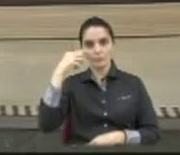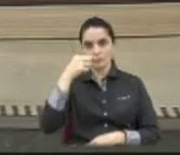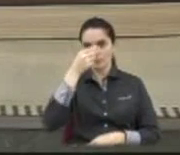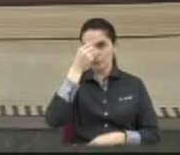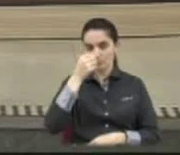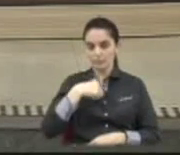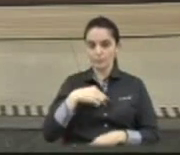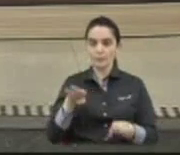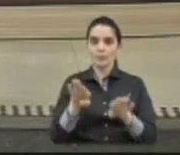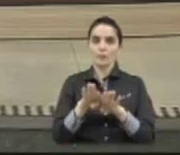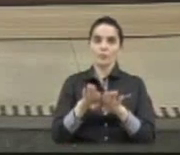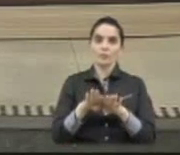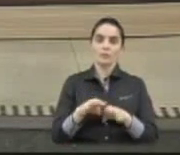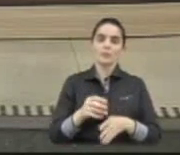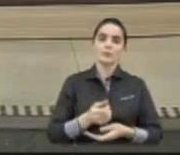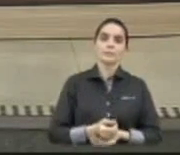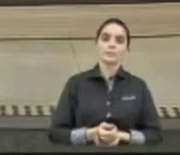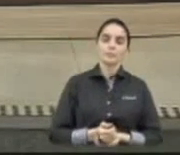Eu também quero...